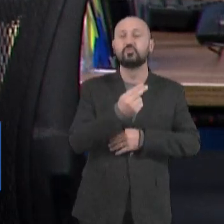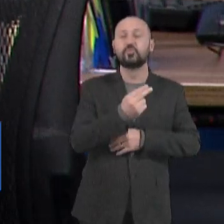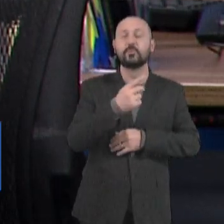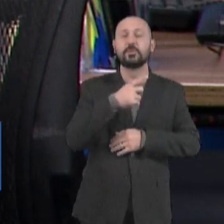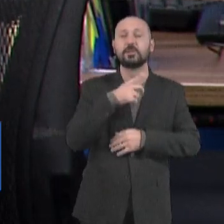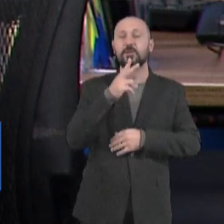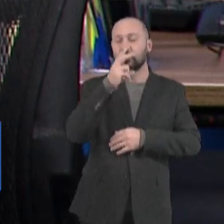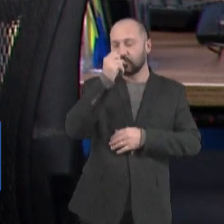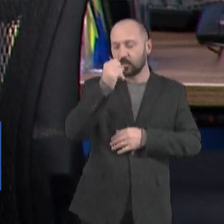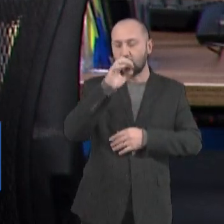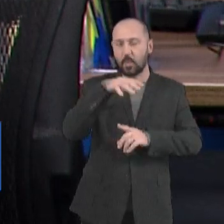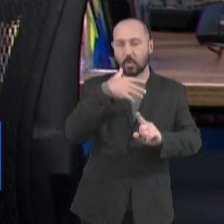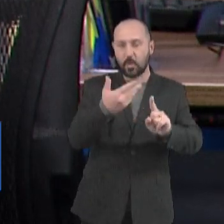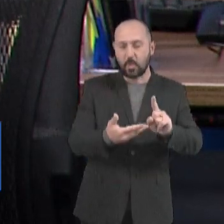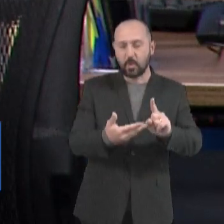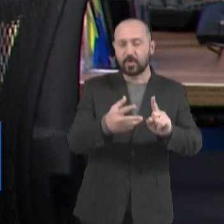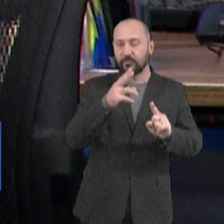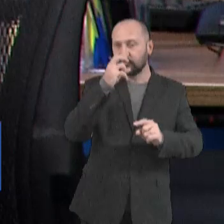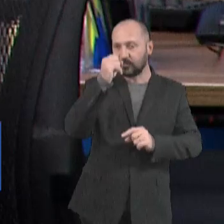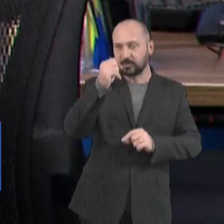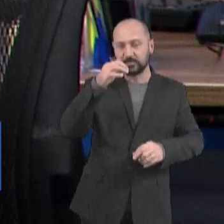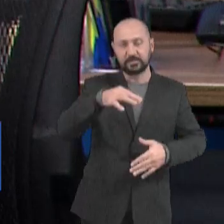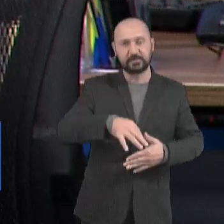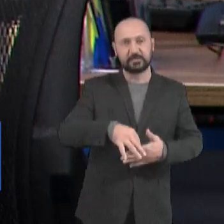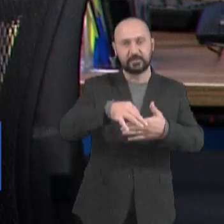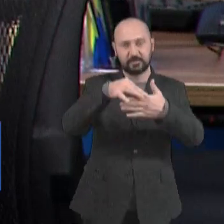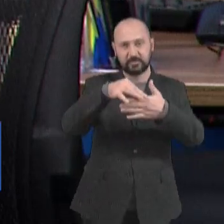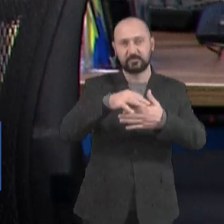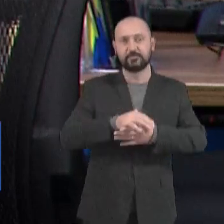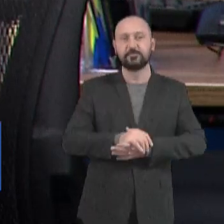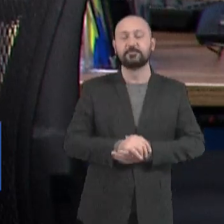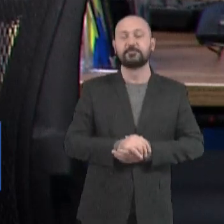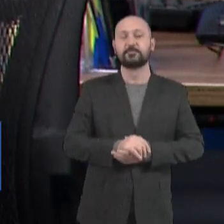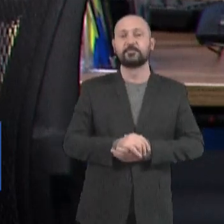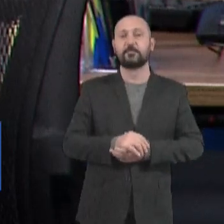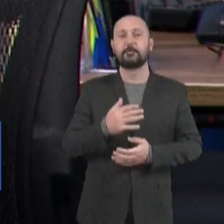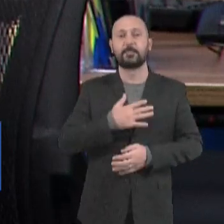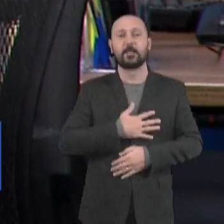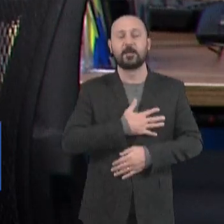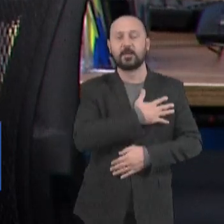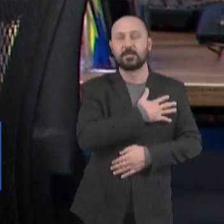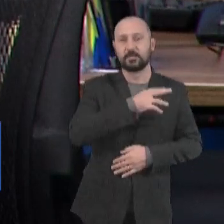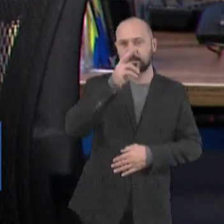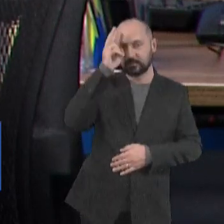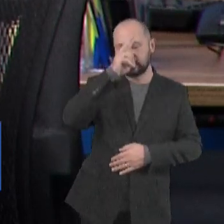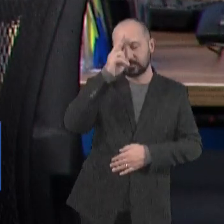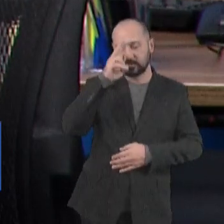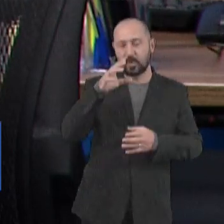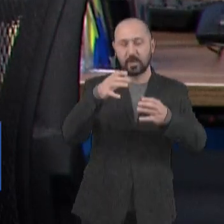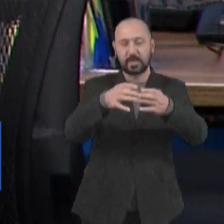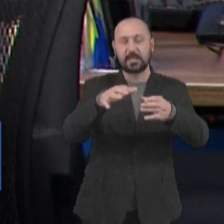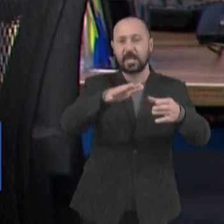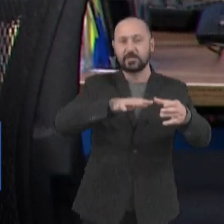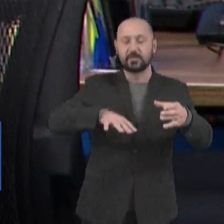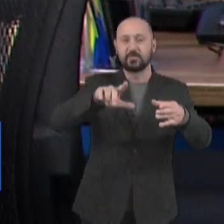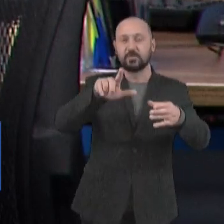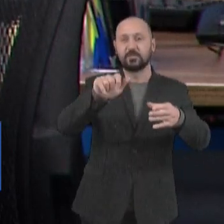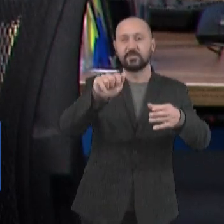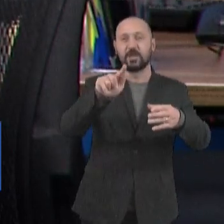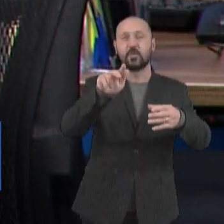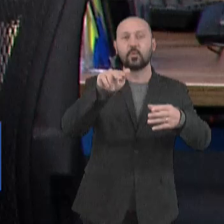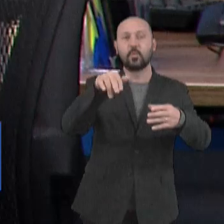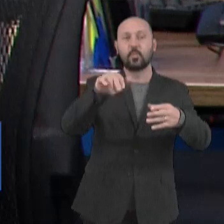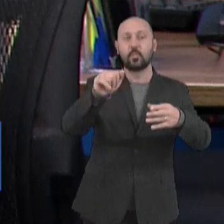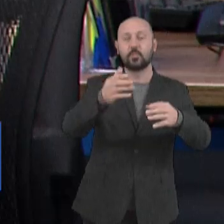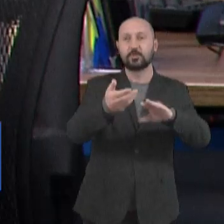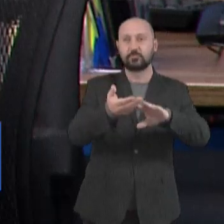que carrega honra, bravura e liderança. Comandante da histórica retirada da Laguna, durante a Guerra